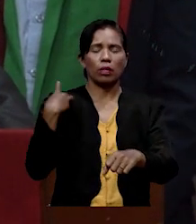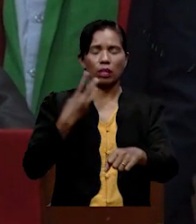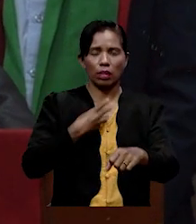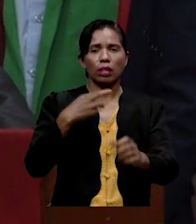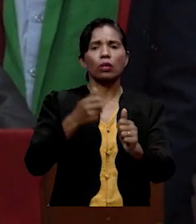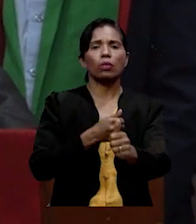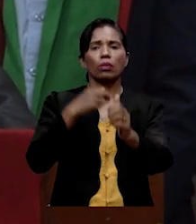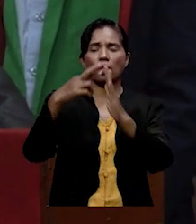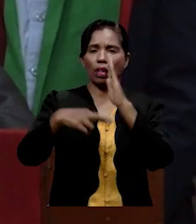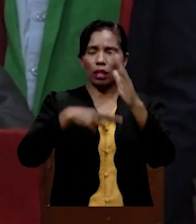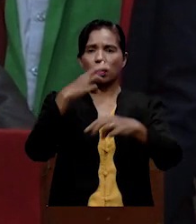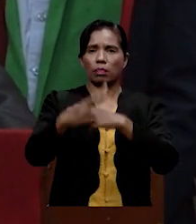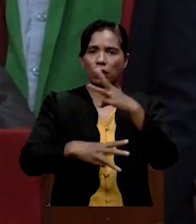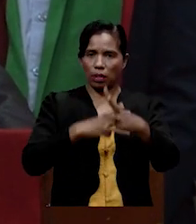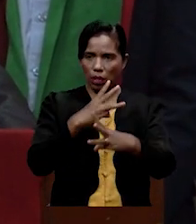regra mundial.